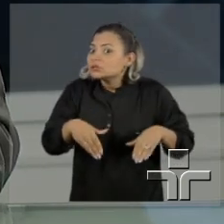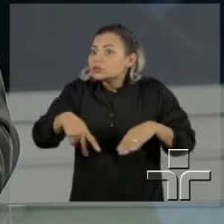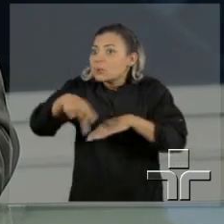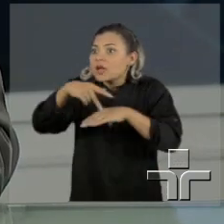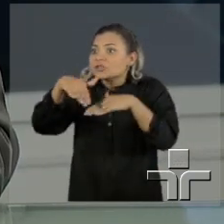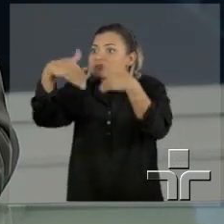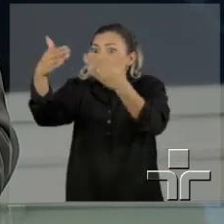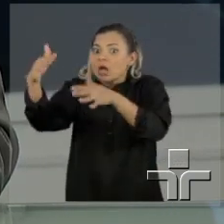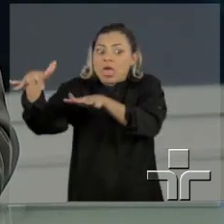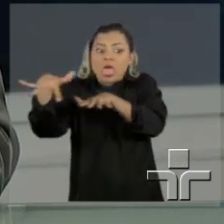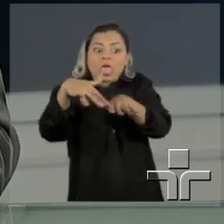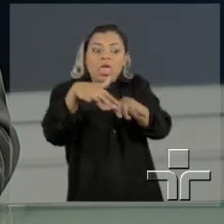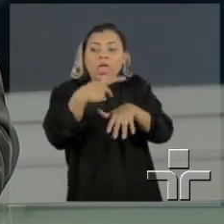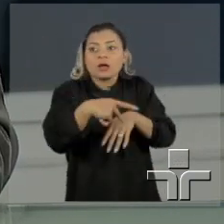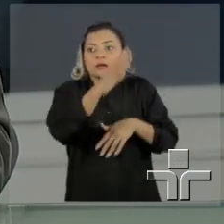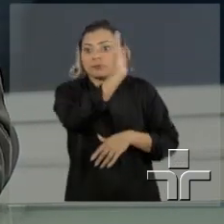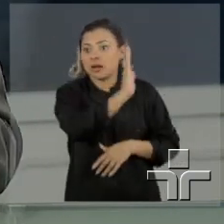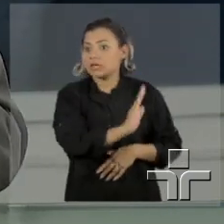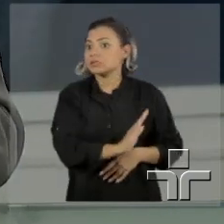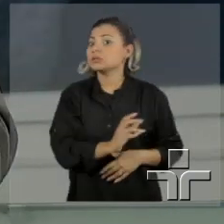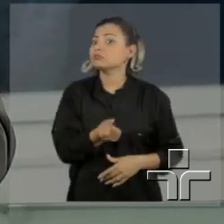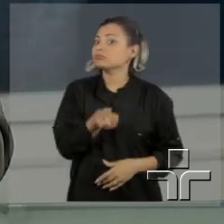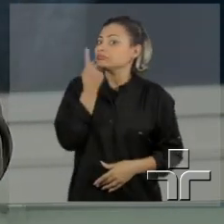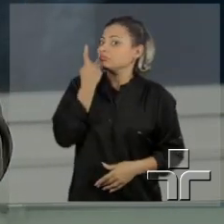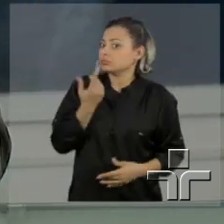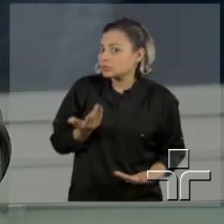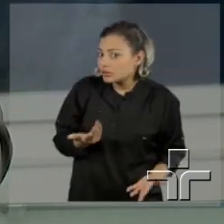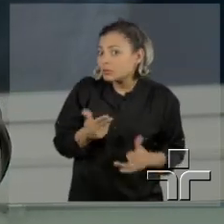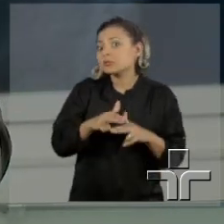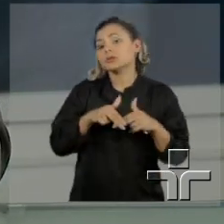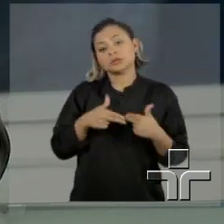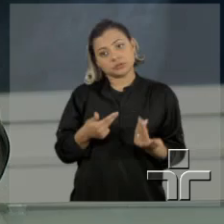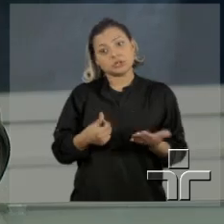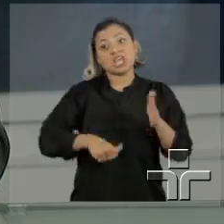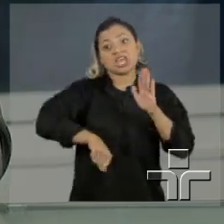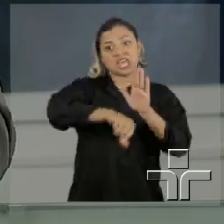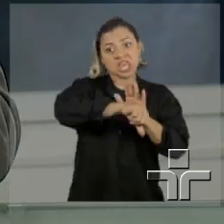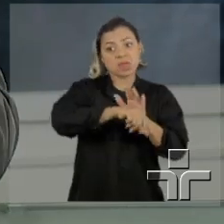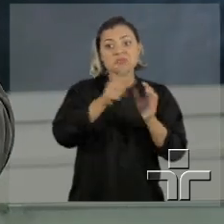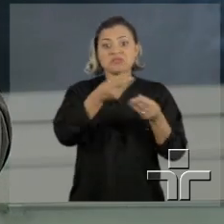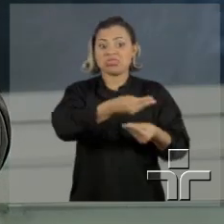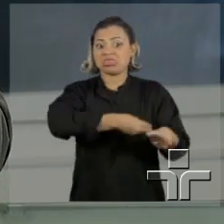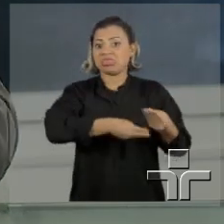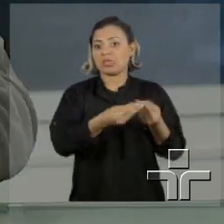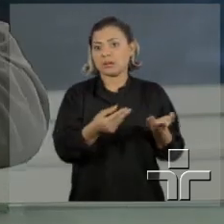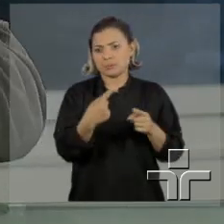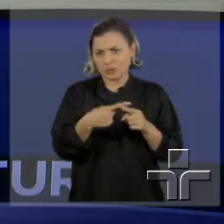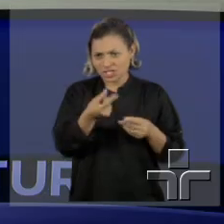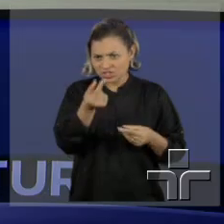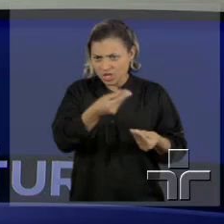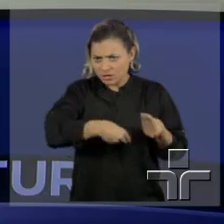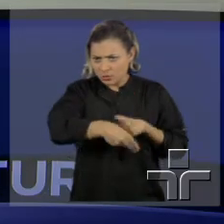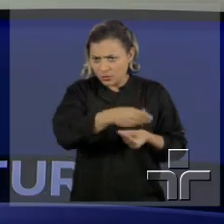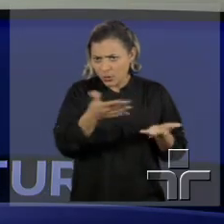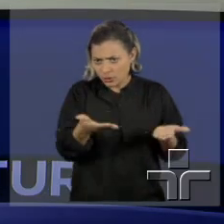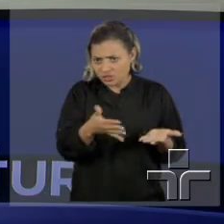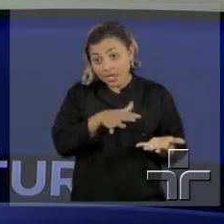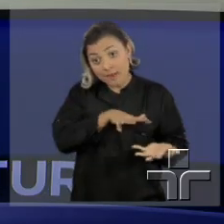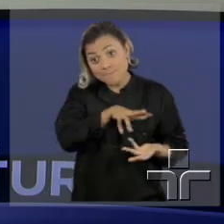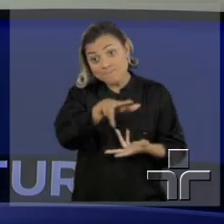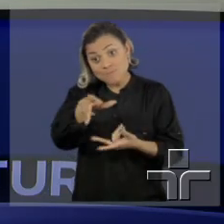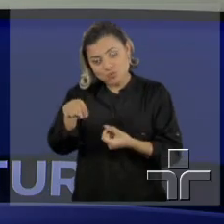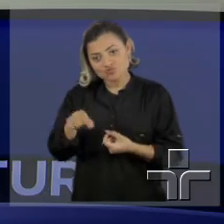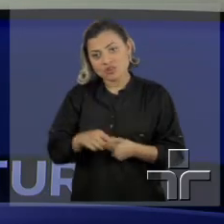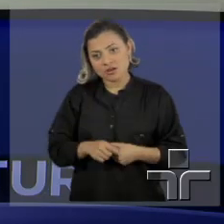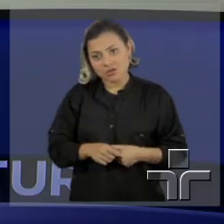mais leniente na investigação aos corruptos ou aos criminosos que lavam dinheiro, porque a lavagem de dinheiro hoje ela é mundial, né? O crime ele também